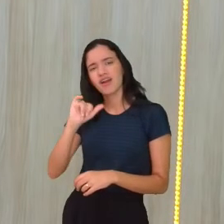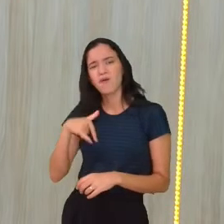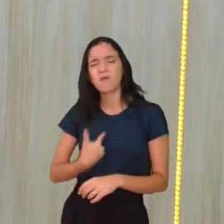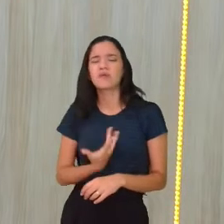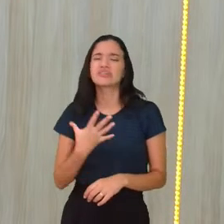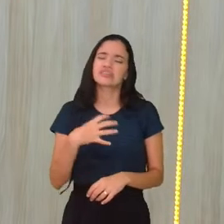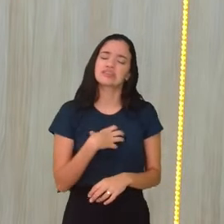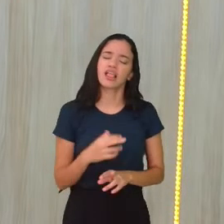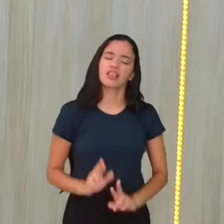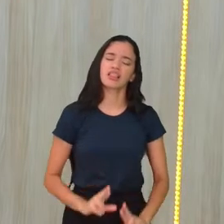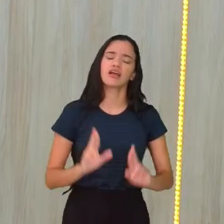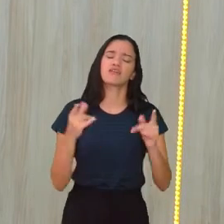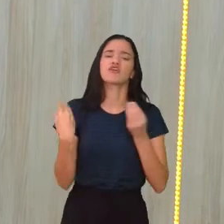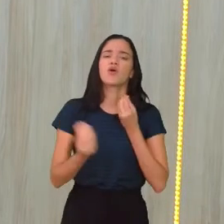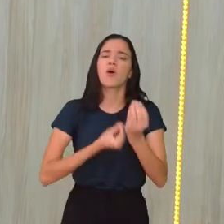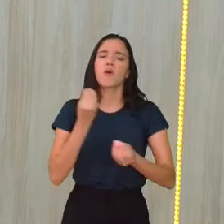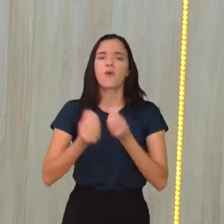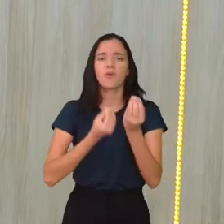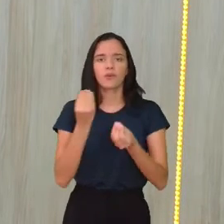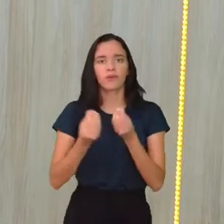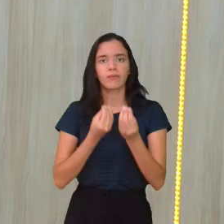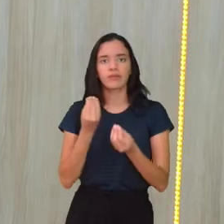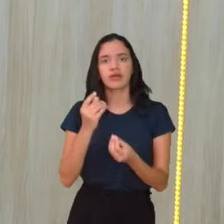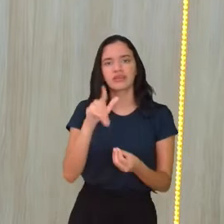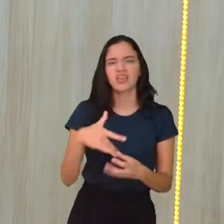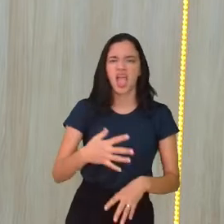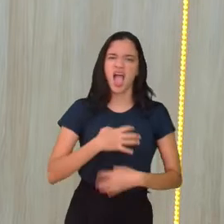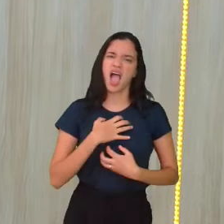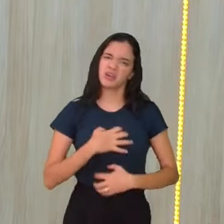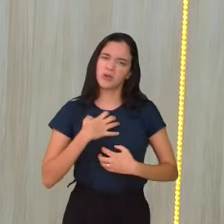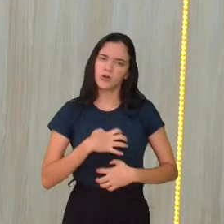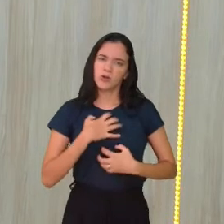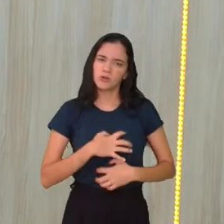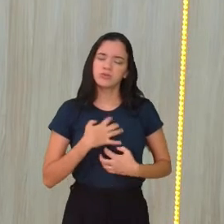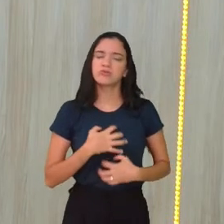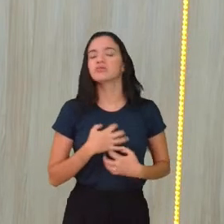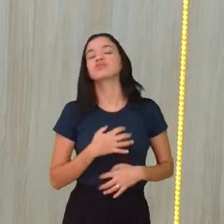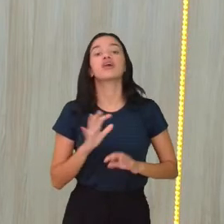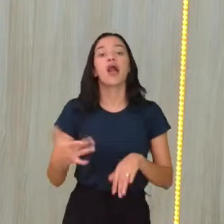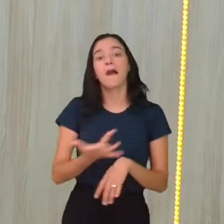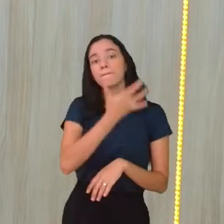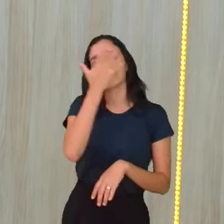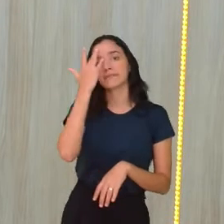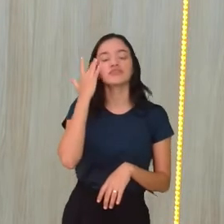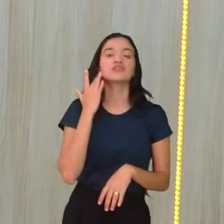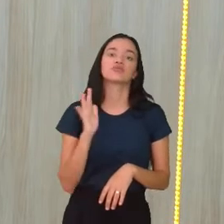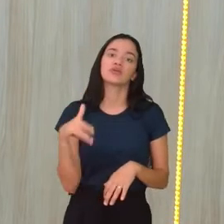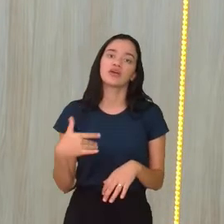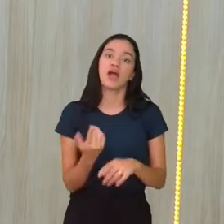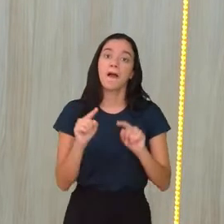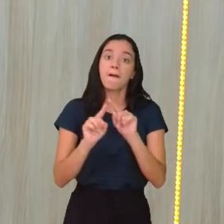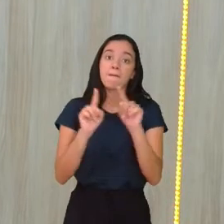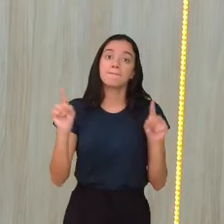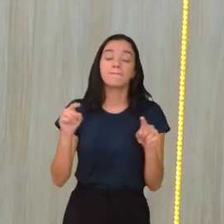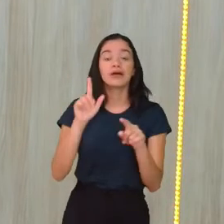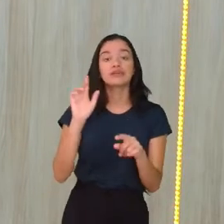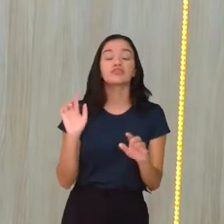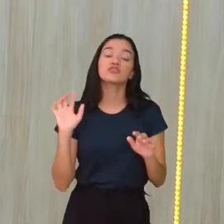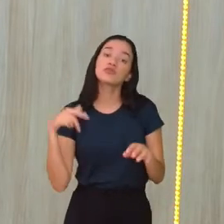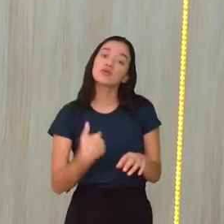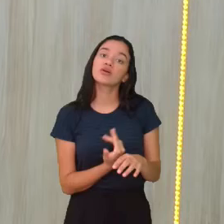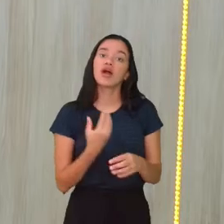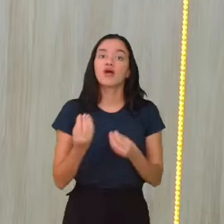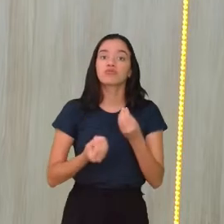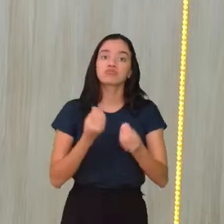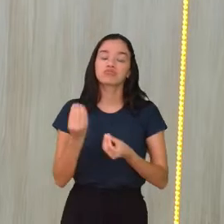sentimento diferente, né? É como se fosse um sentimento ali de raiva, né? Porque a pessoa está ali. Sendo que quando a gente trata